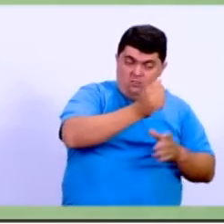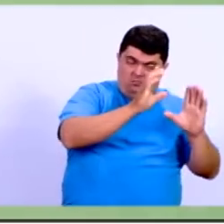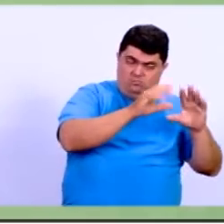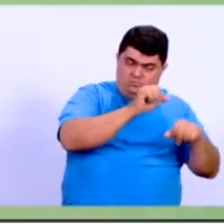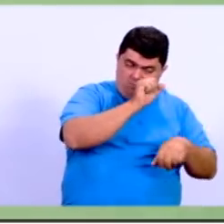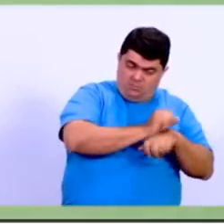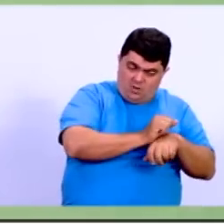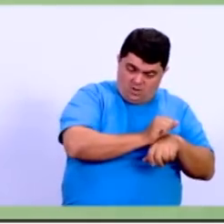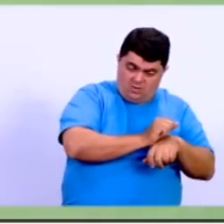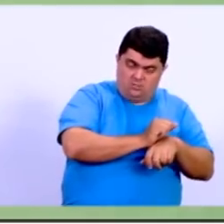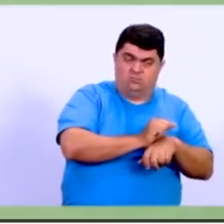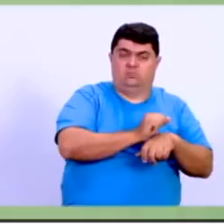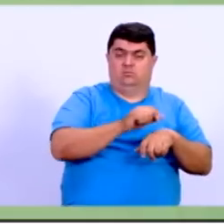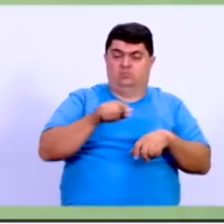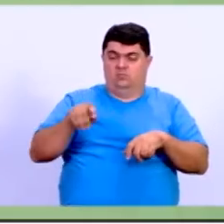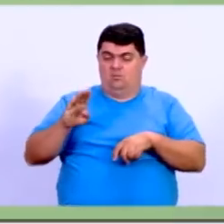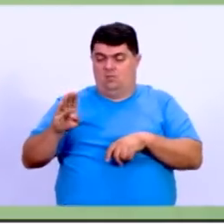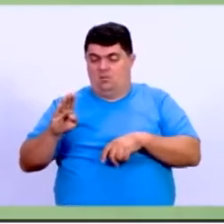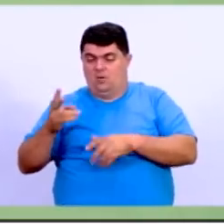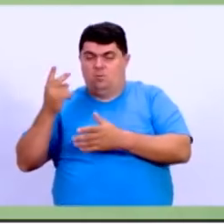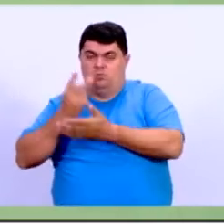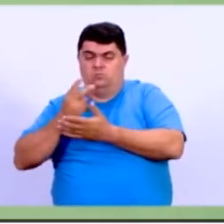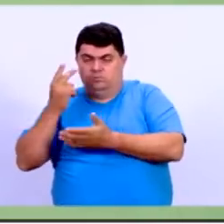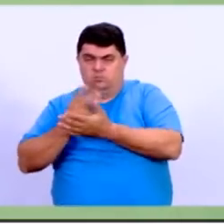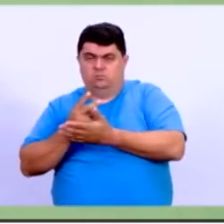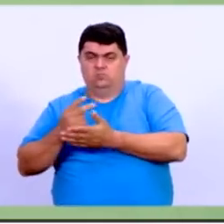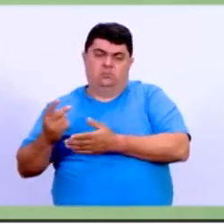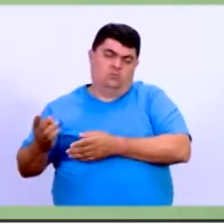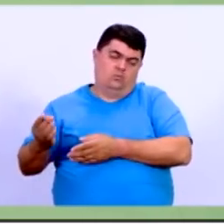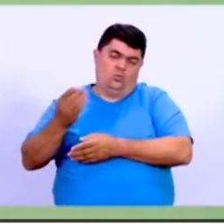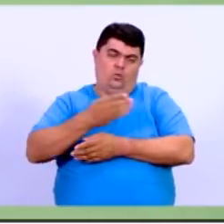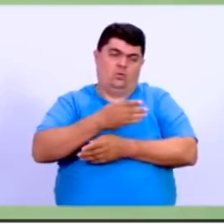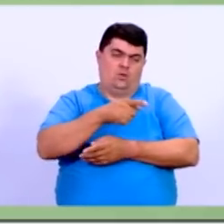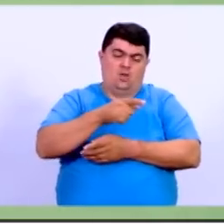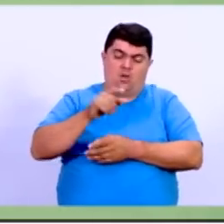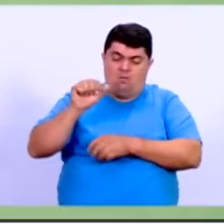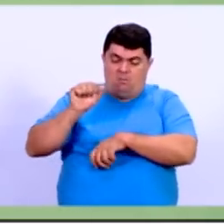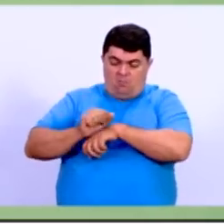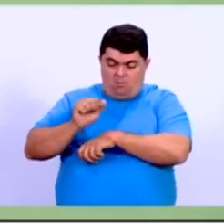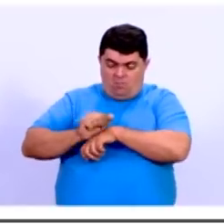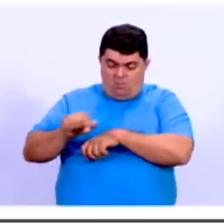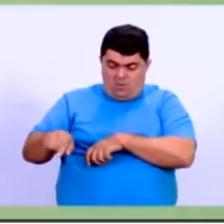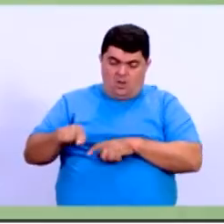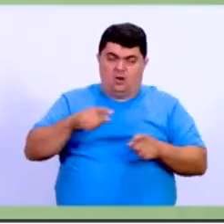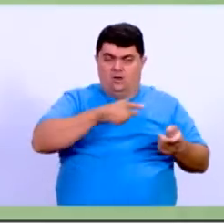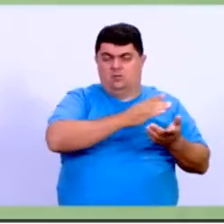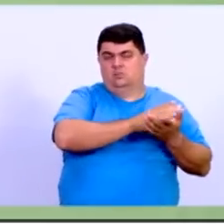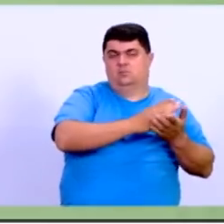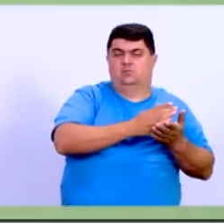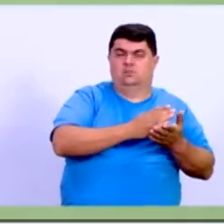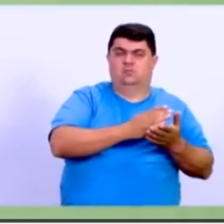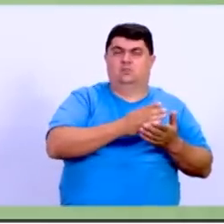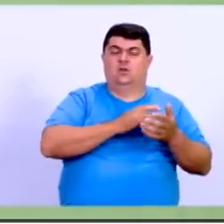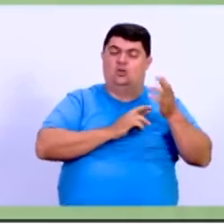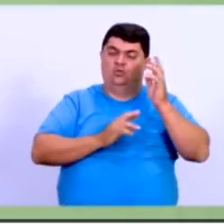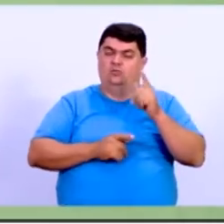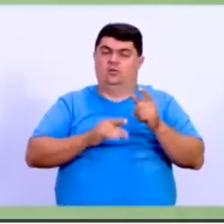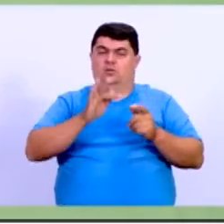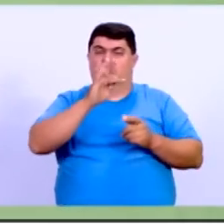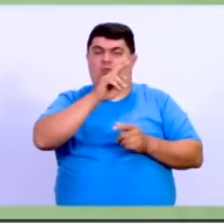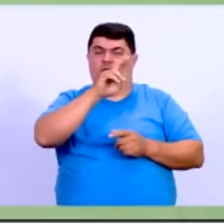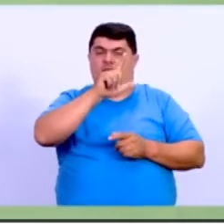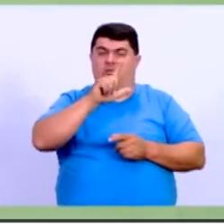ok? Então, a half duplex ela é uma transmissão utilizando o mesmo canal, só que não é ao mesmo tempo, ao contrário da full duplex. A